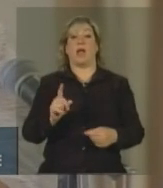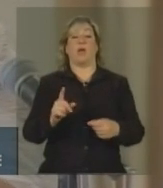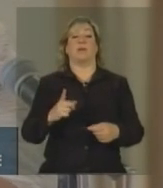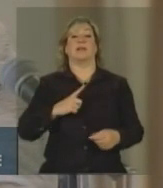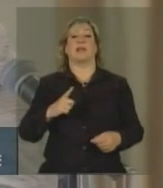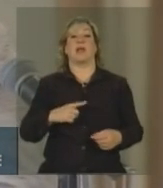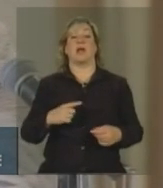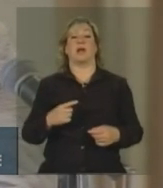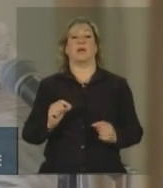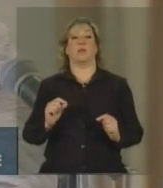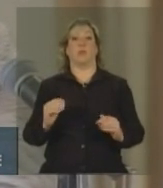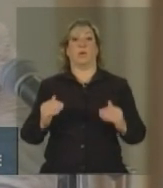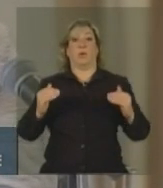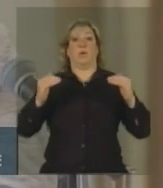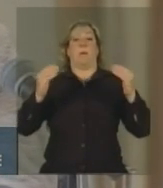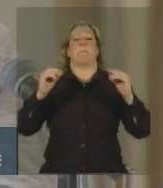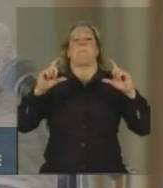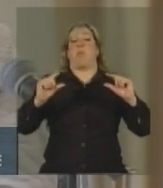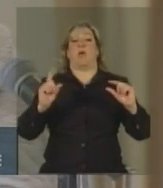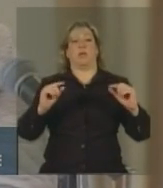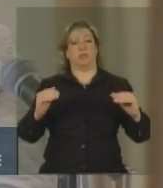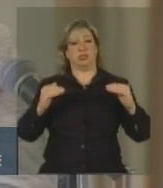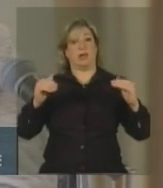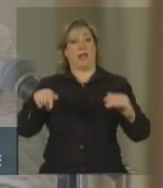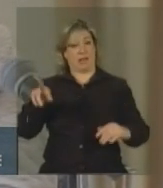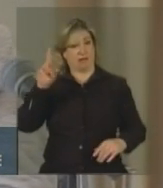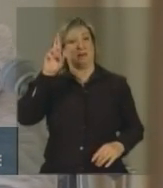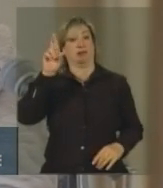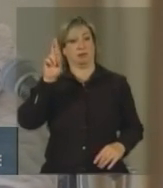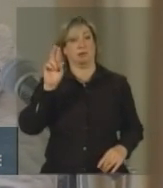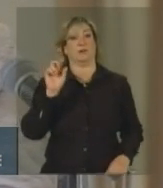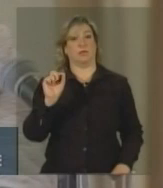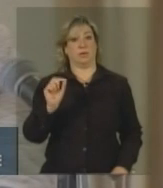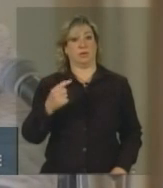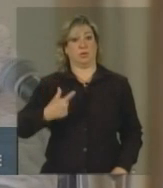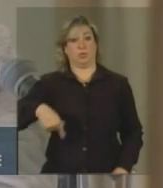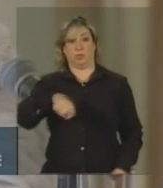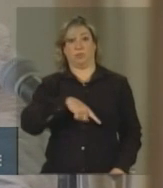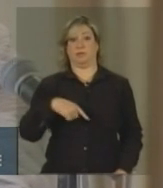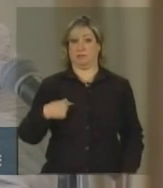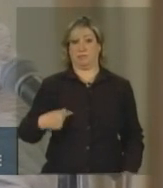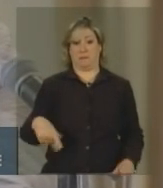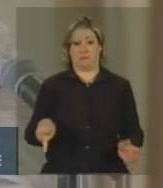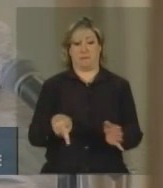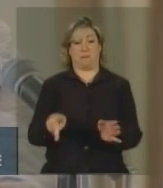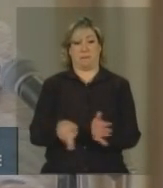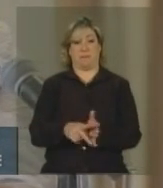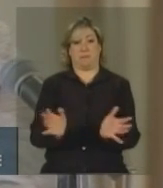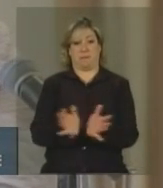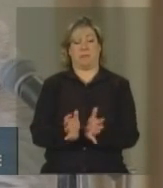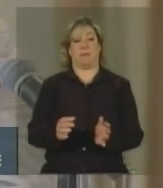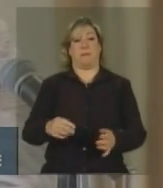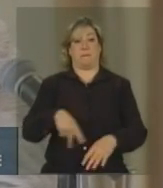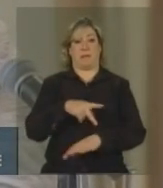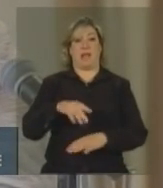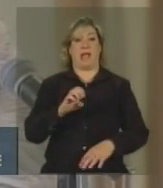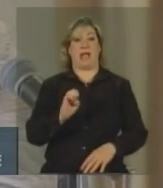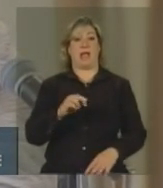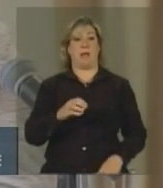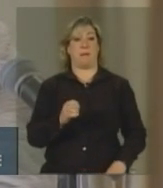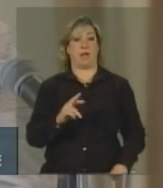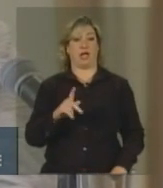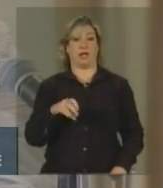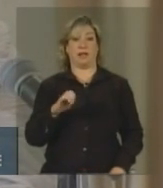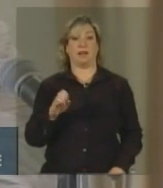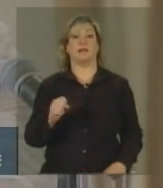não tenha um nível de crescimento muito baixo. É uma responsabilidade dos emergentes, porque somos os